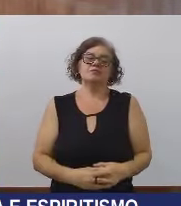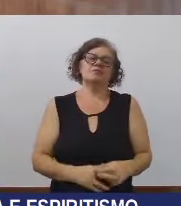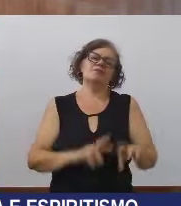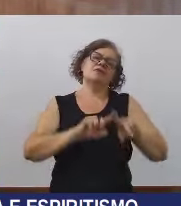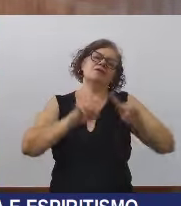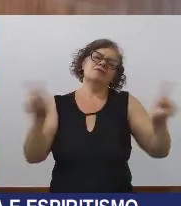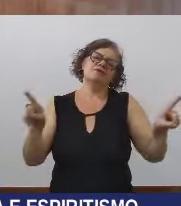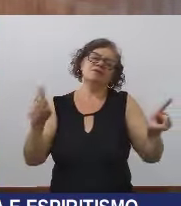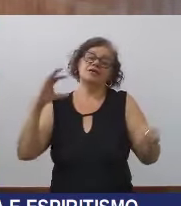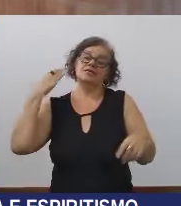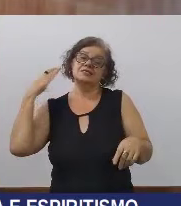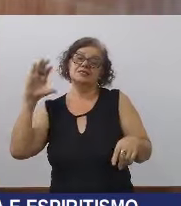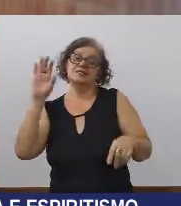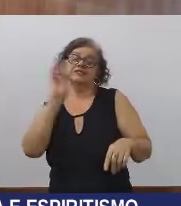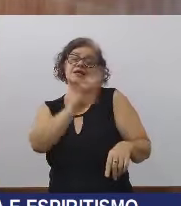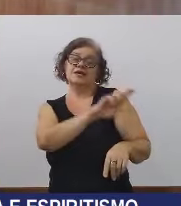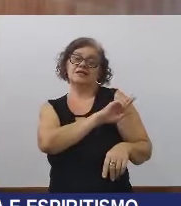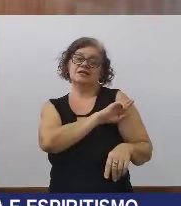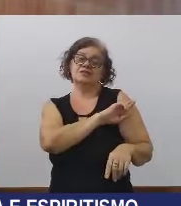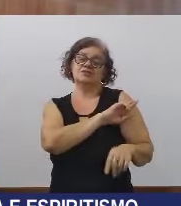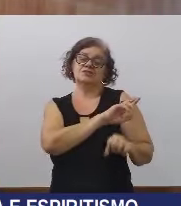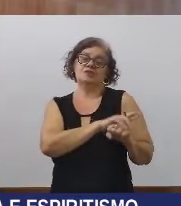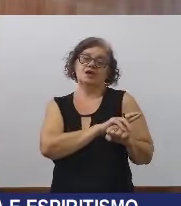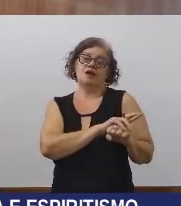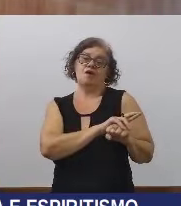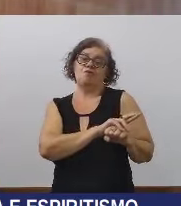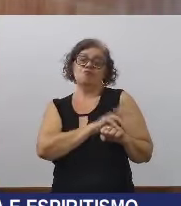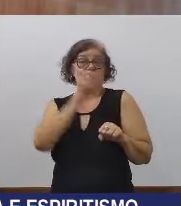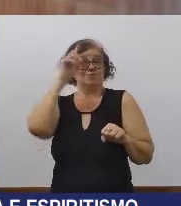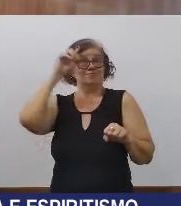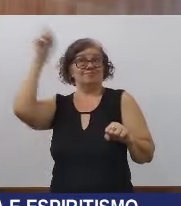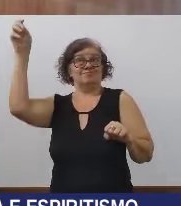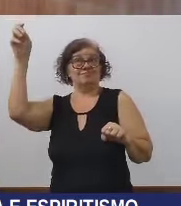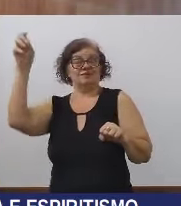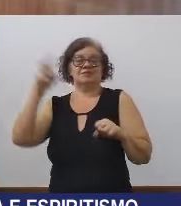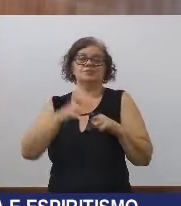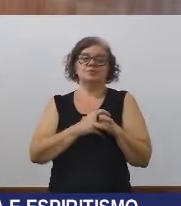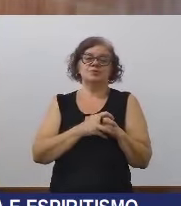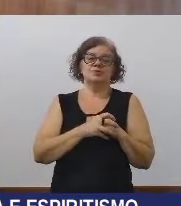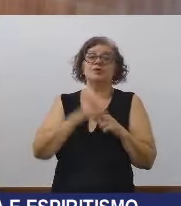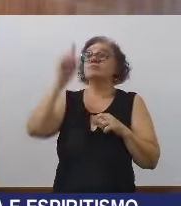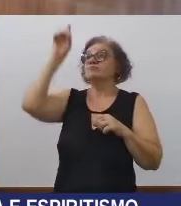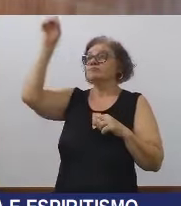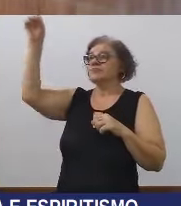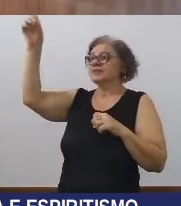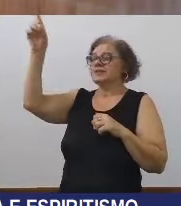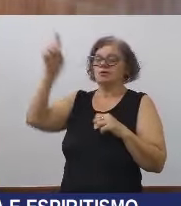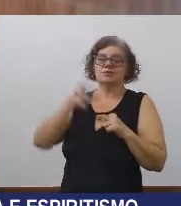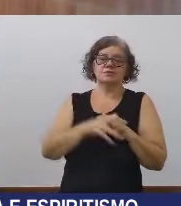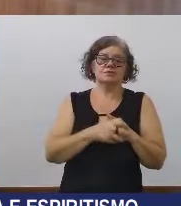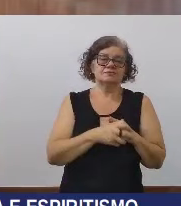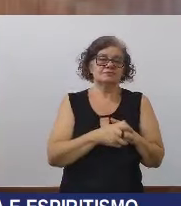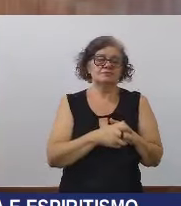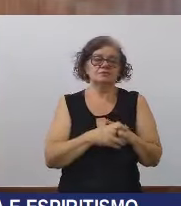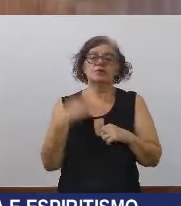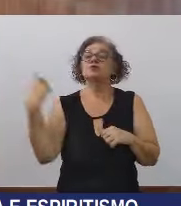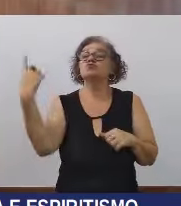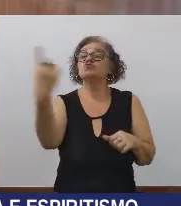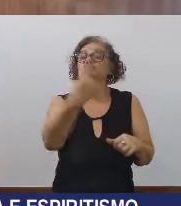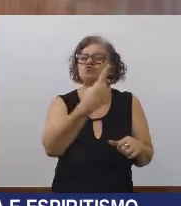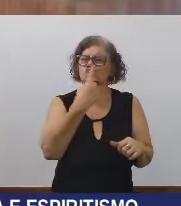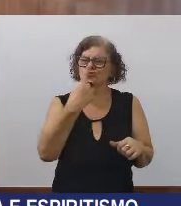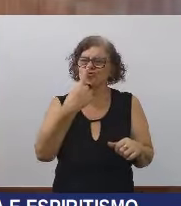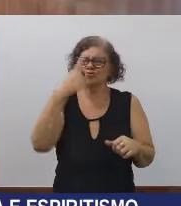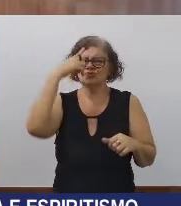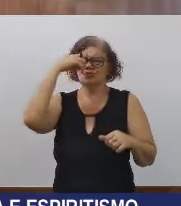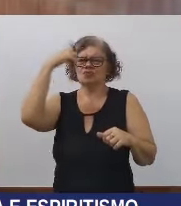Ora, a ciência e a religião, ambas foram criadas por Deus? Sim,